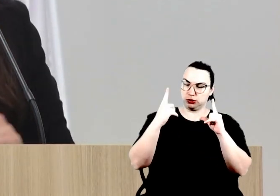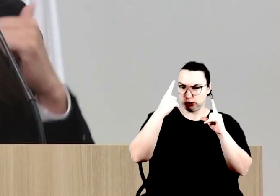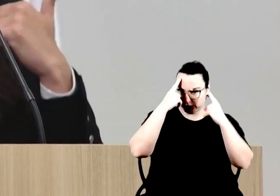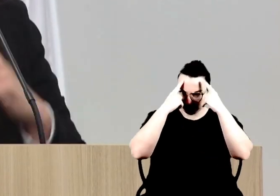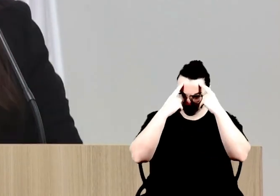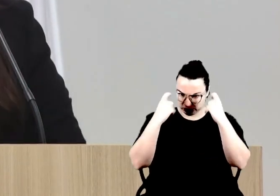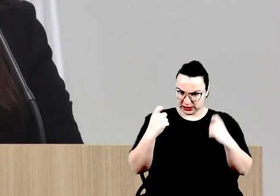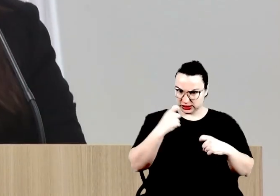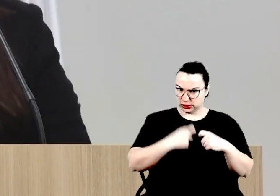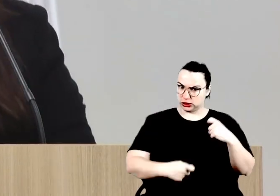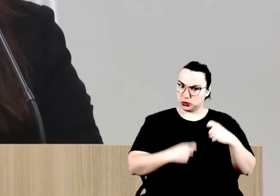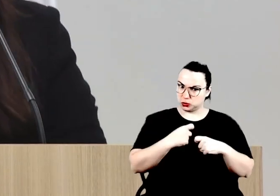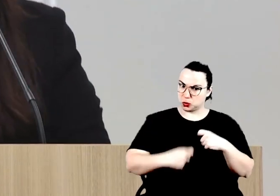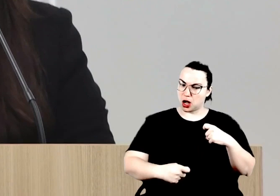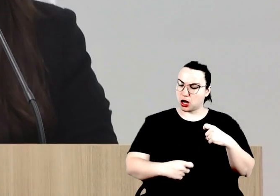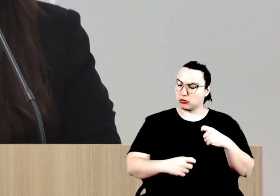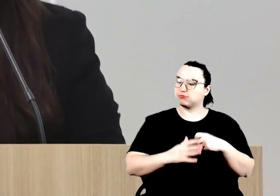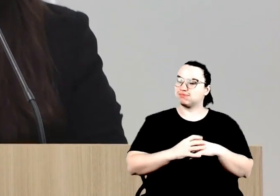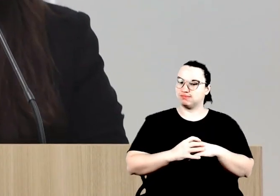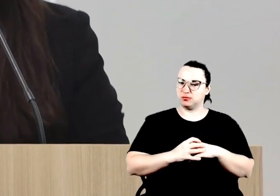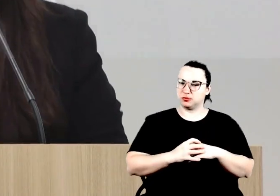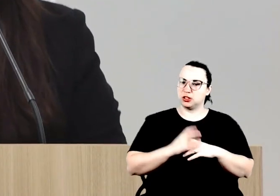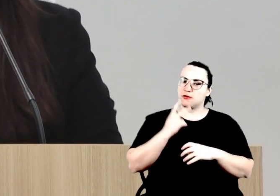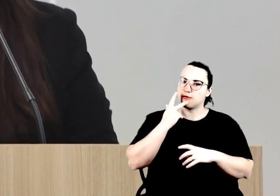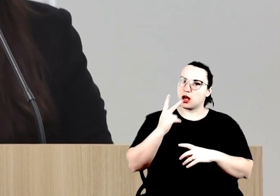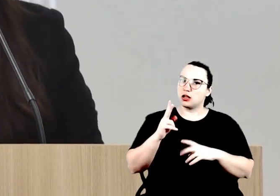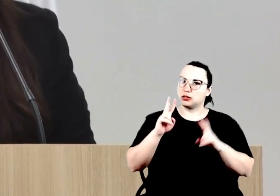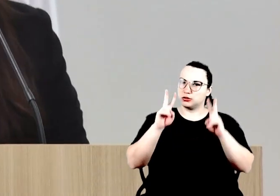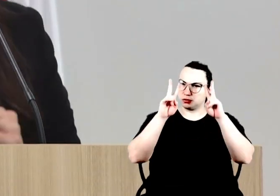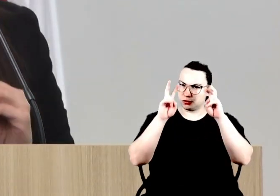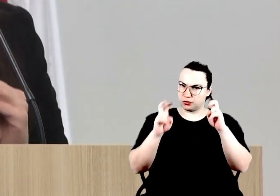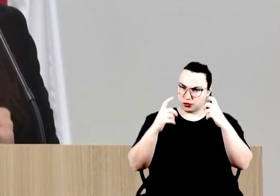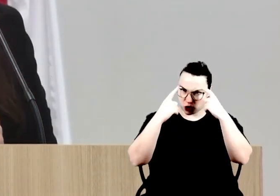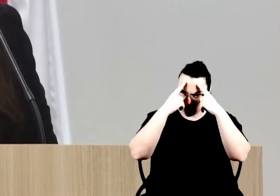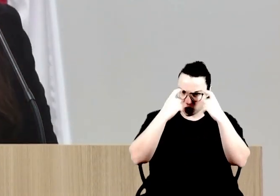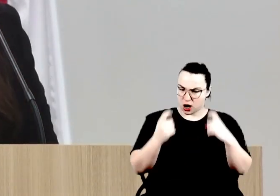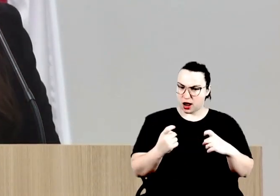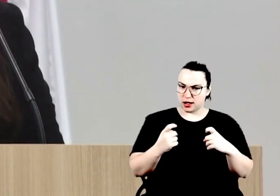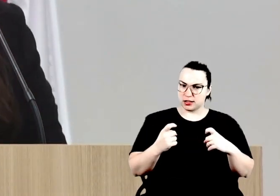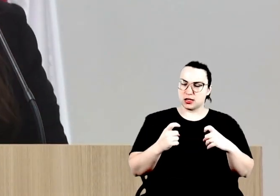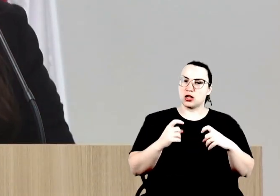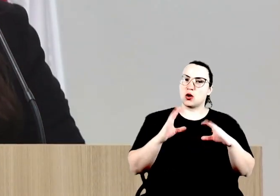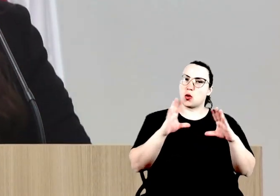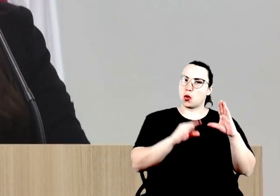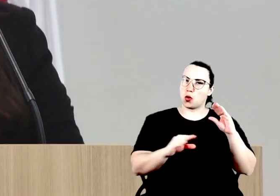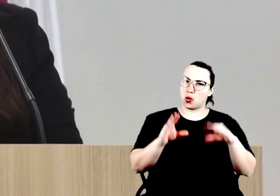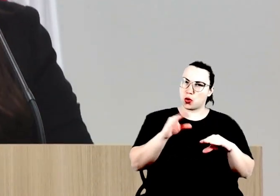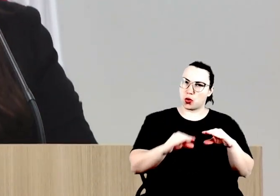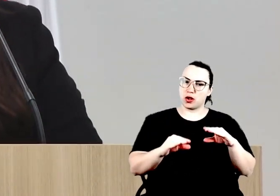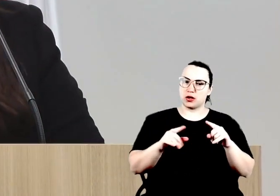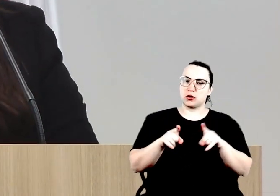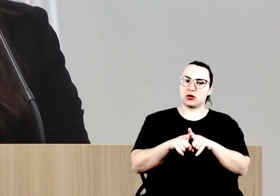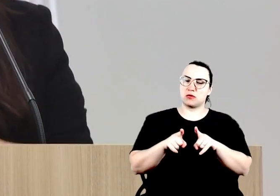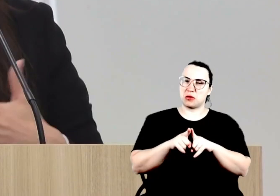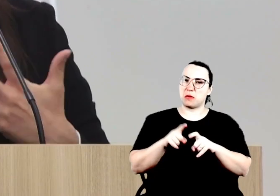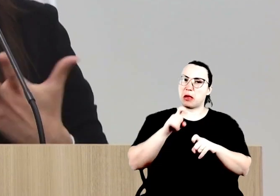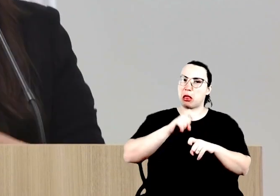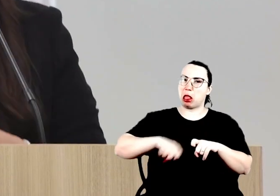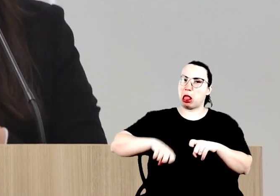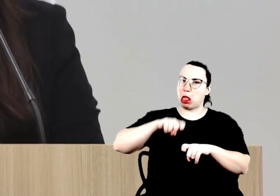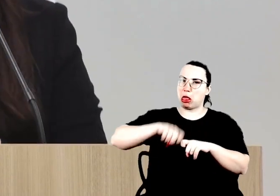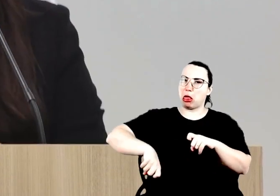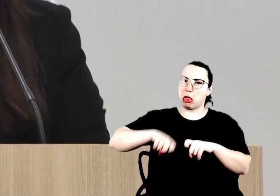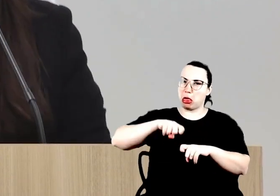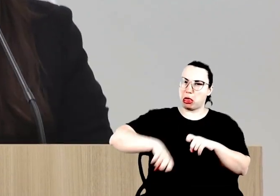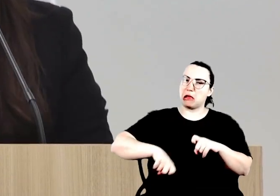sexual. Aqui, quando a gente fala em violência sexual, eu quero trazer tanto o abuso quanto a exploração sexual.